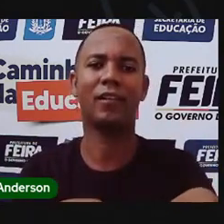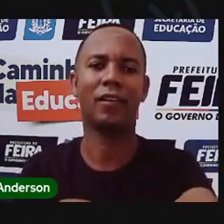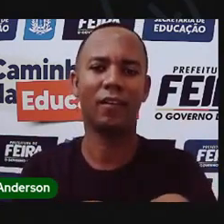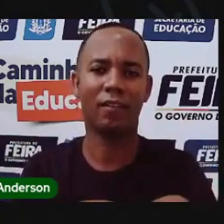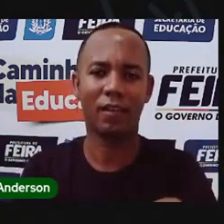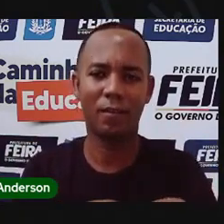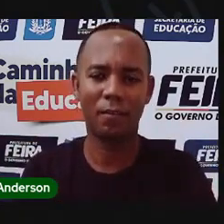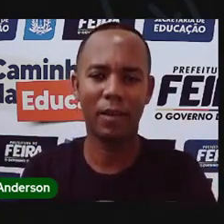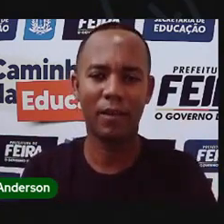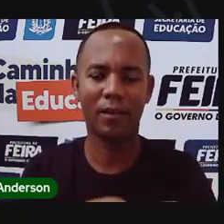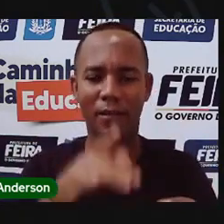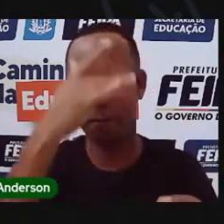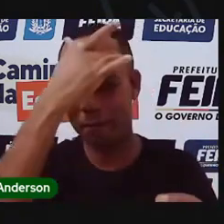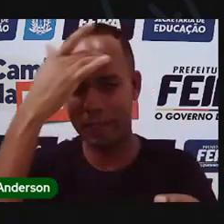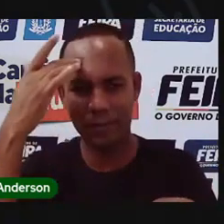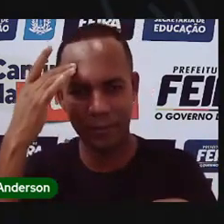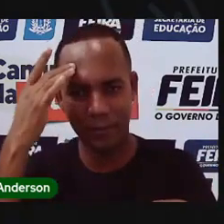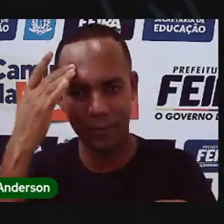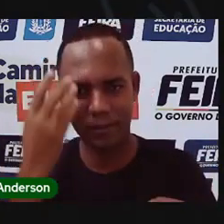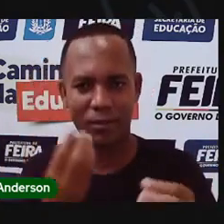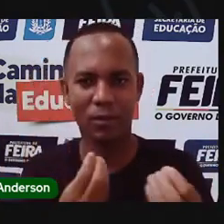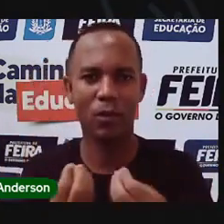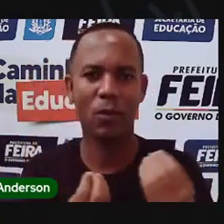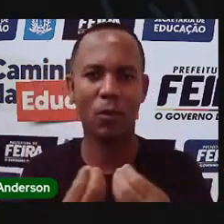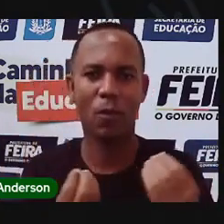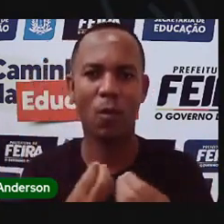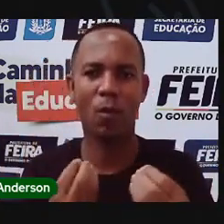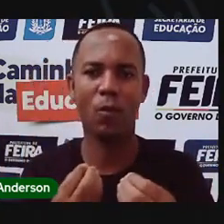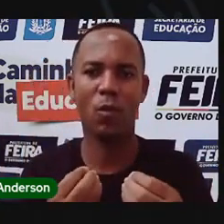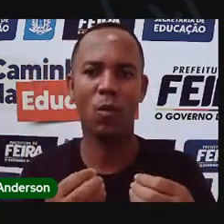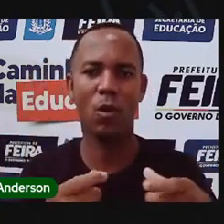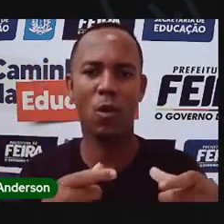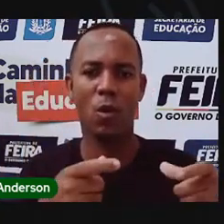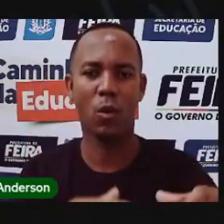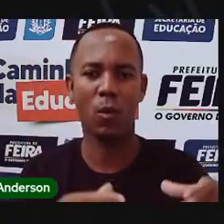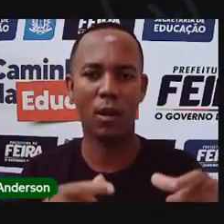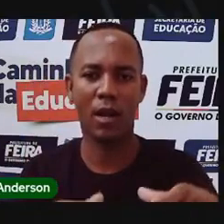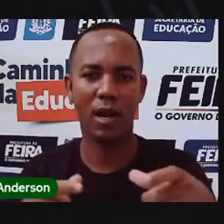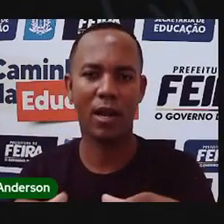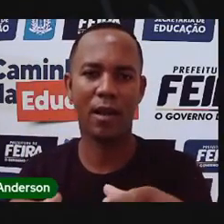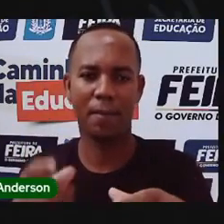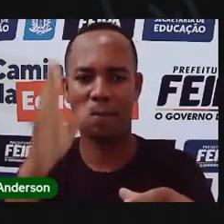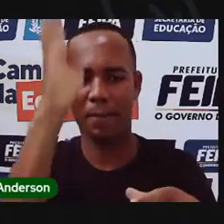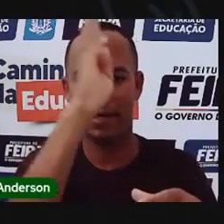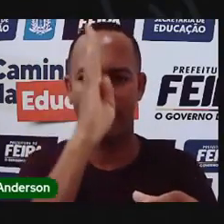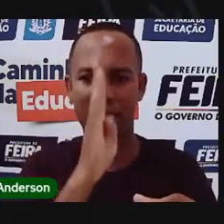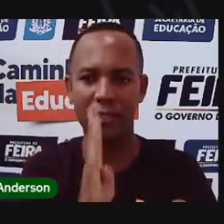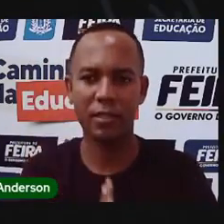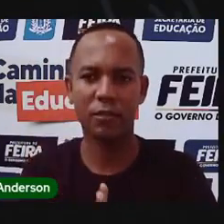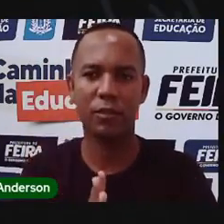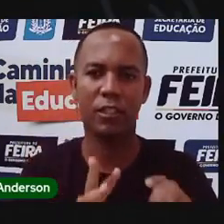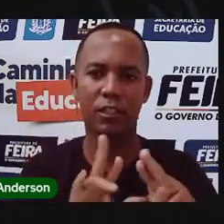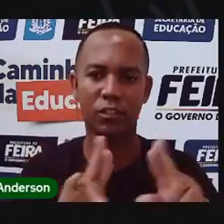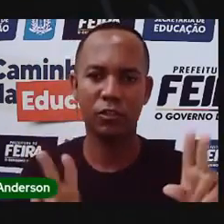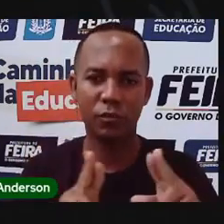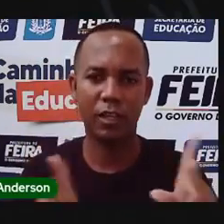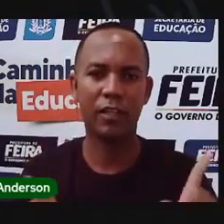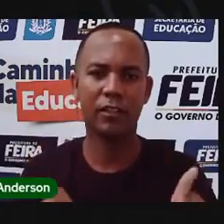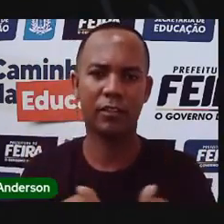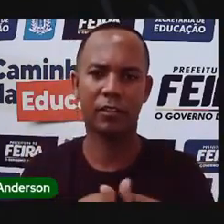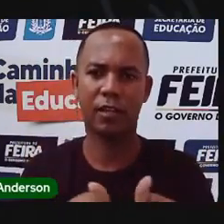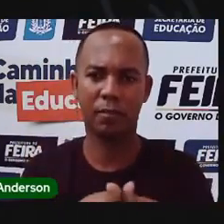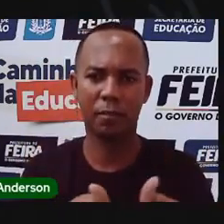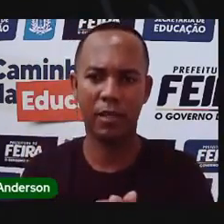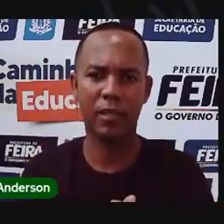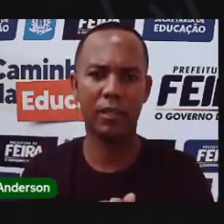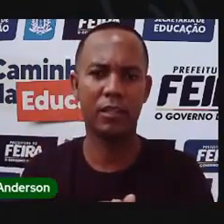nordestinos, eles iam para outros lugares do Brasil e eles contavam as histórias do